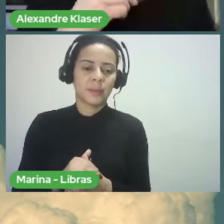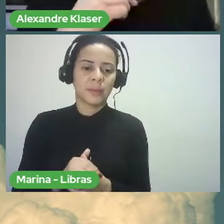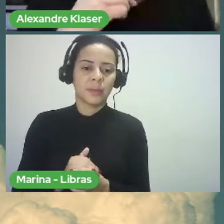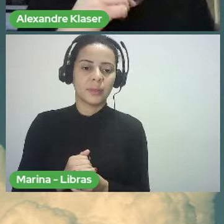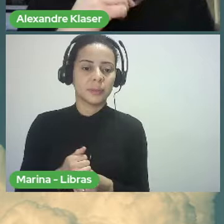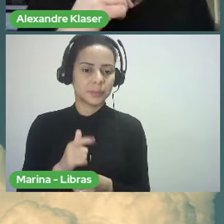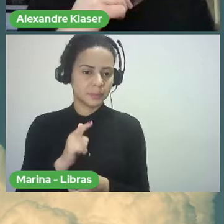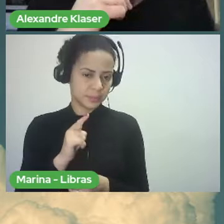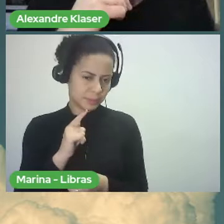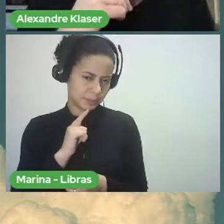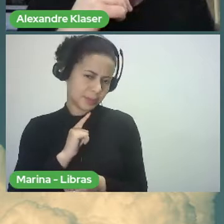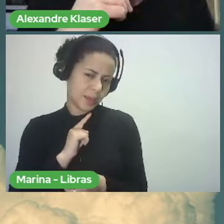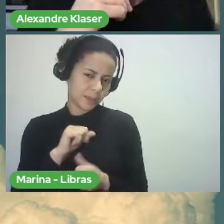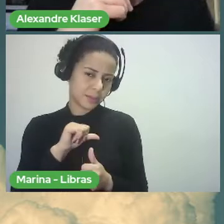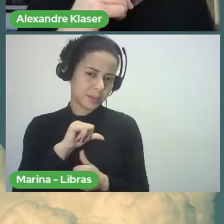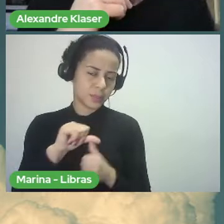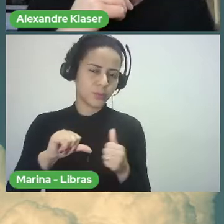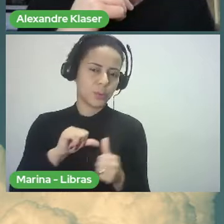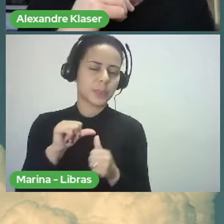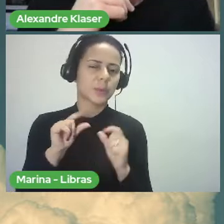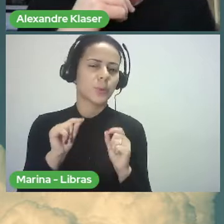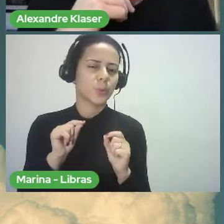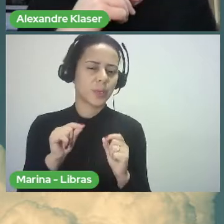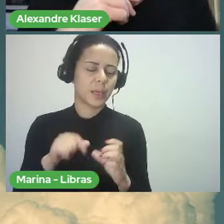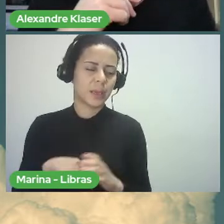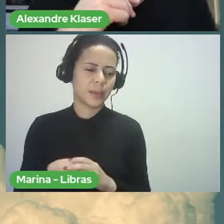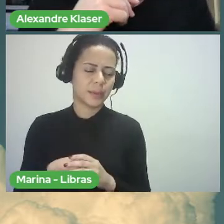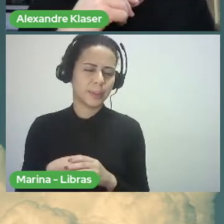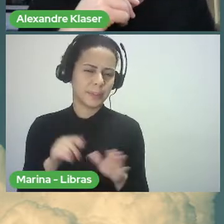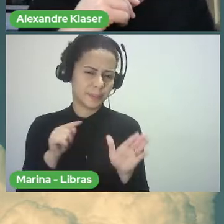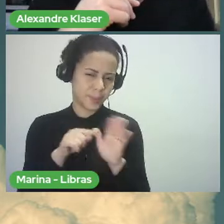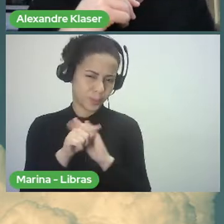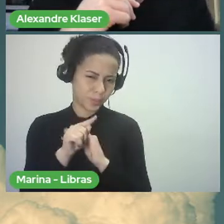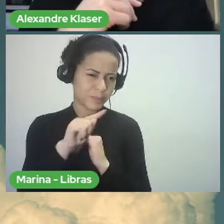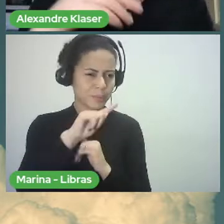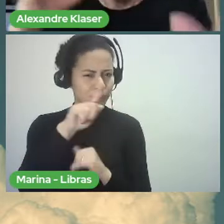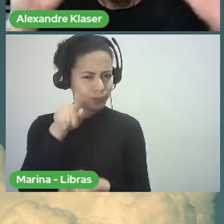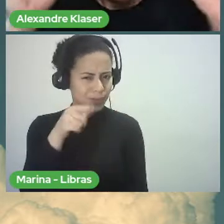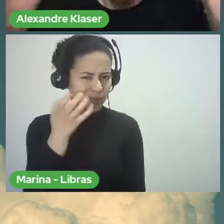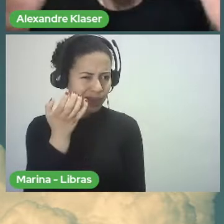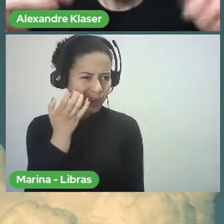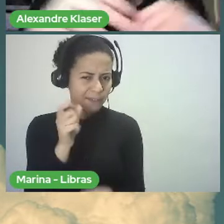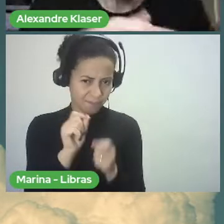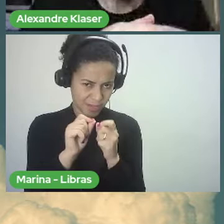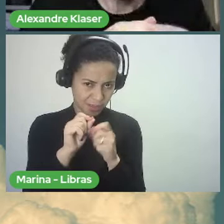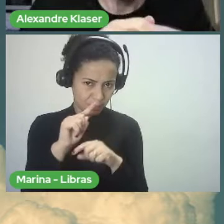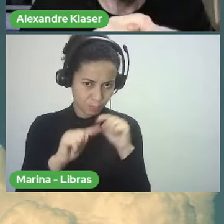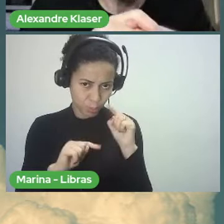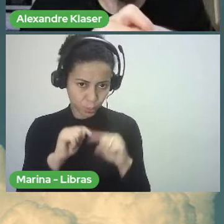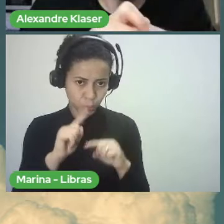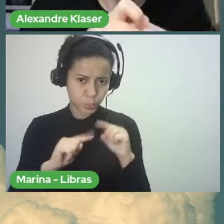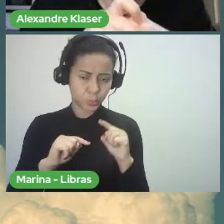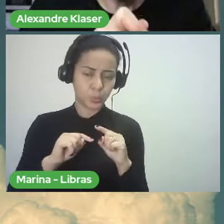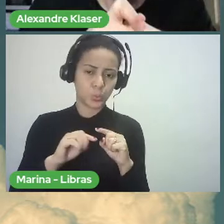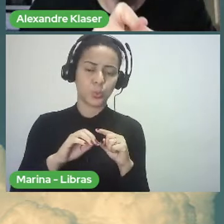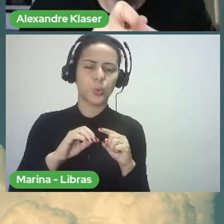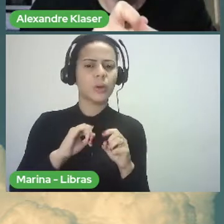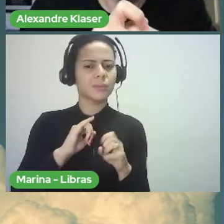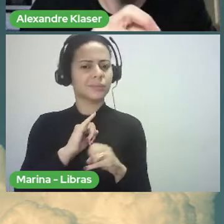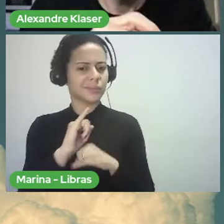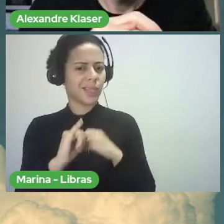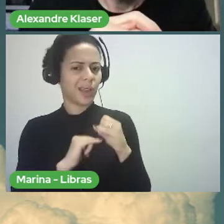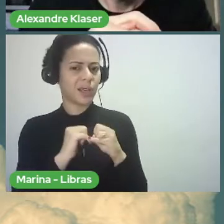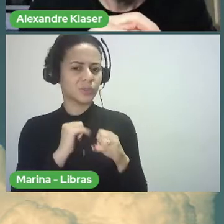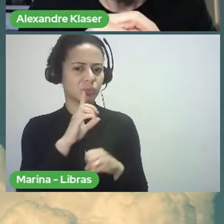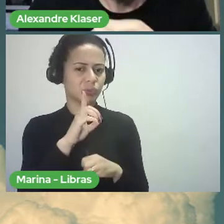conceitual, por assim dizer, que é como você pretende fazer produtos digitais. Então, o primeiro ponto conceitual é produto